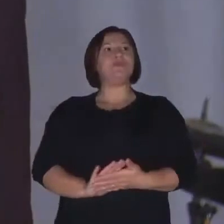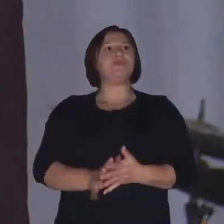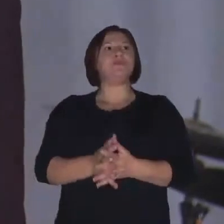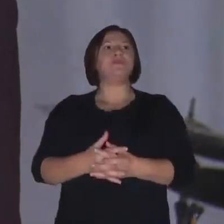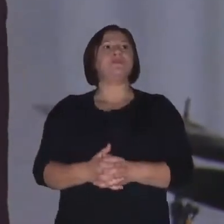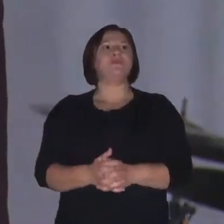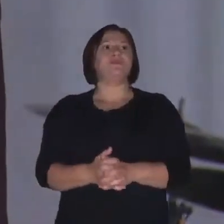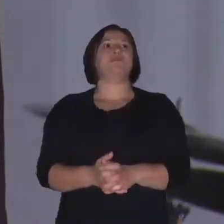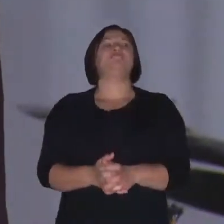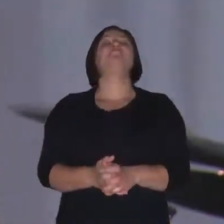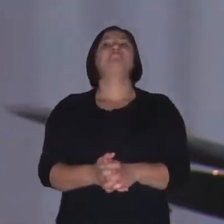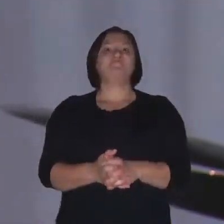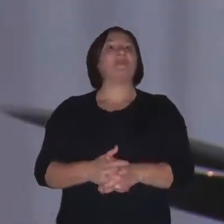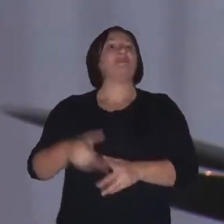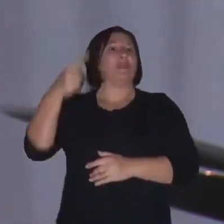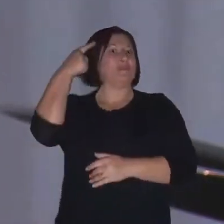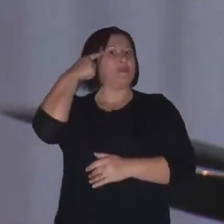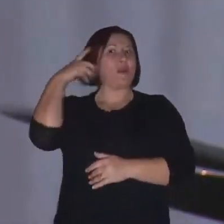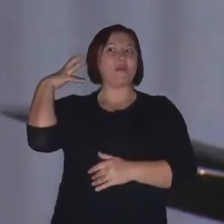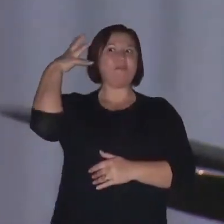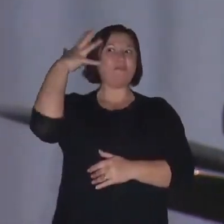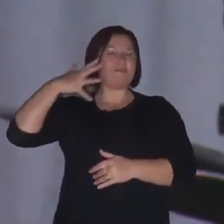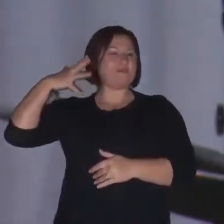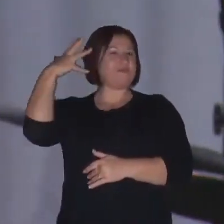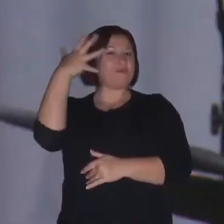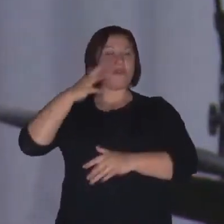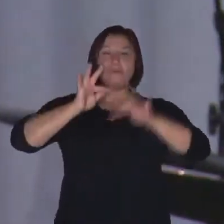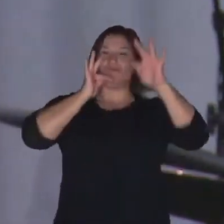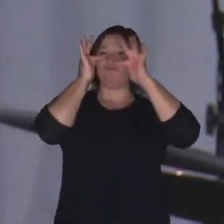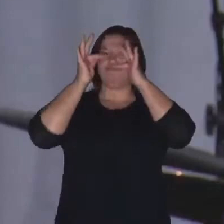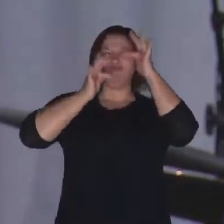Conferência Flores Online. Ouse ir além, Tatiane.